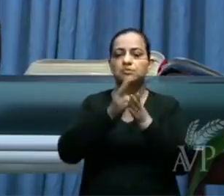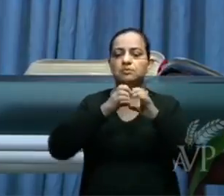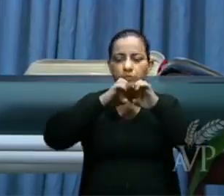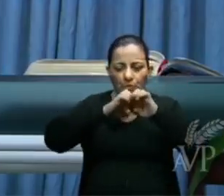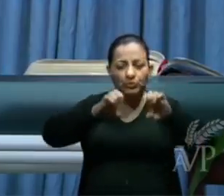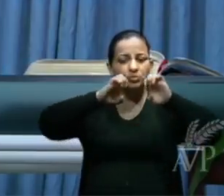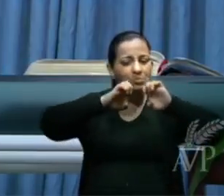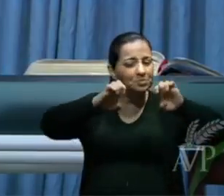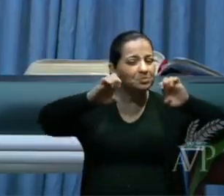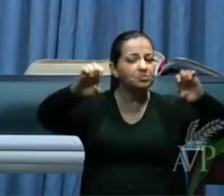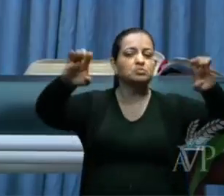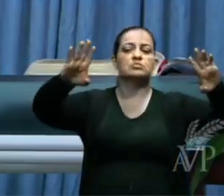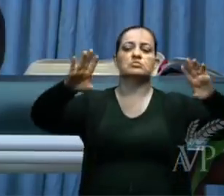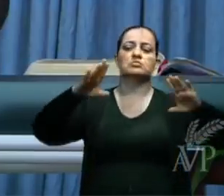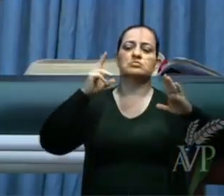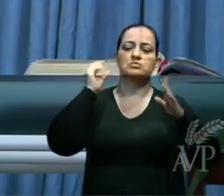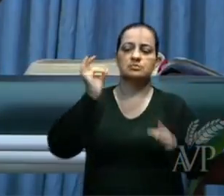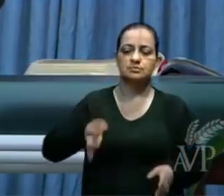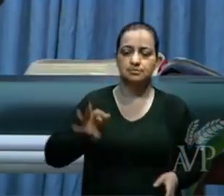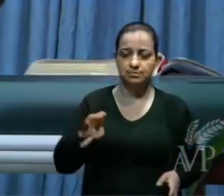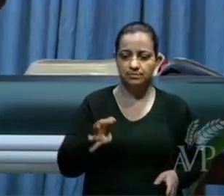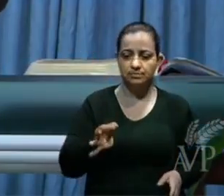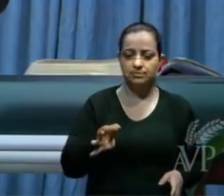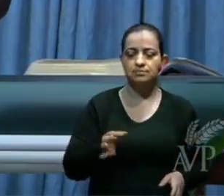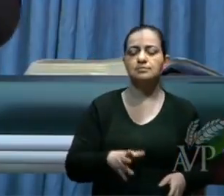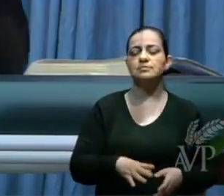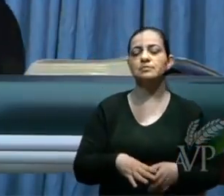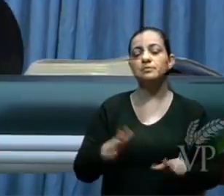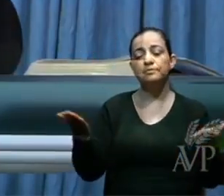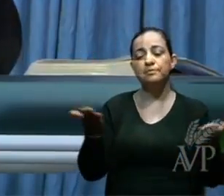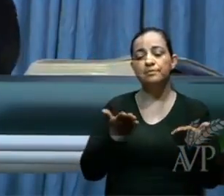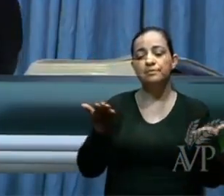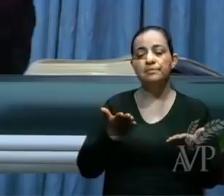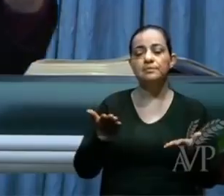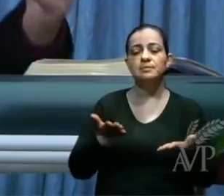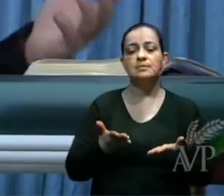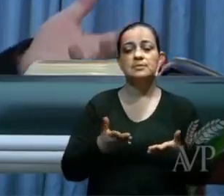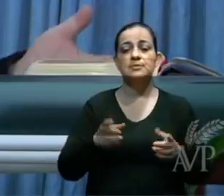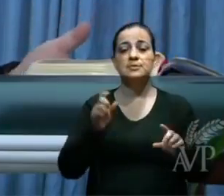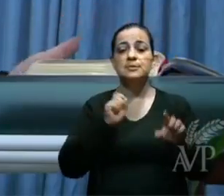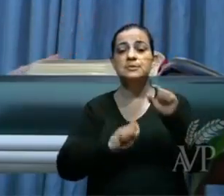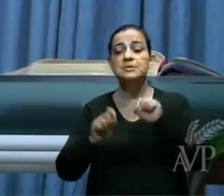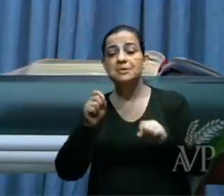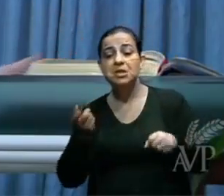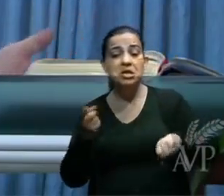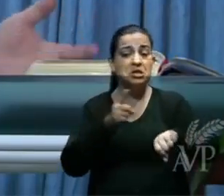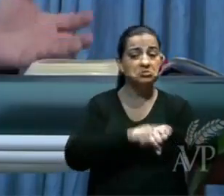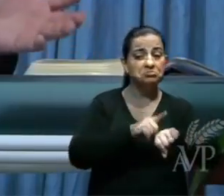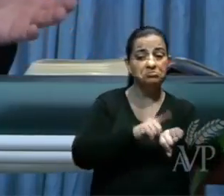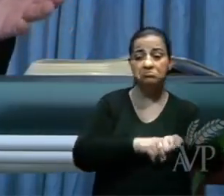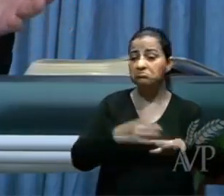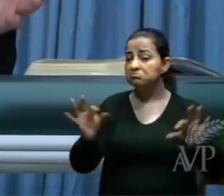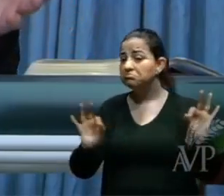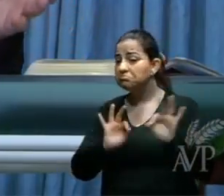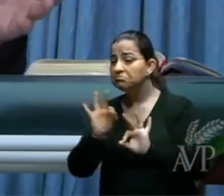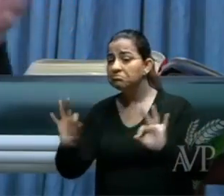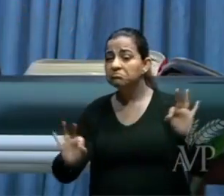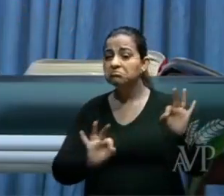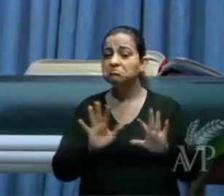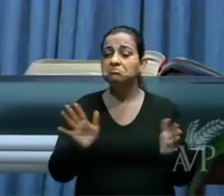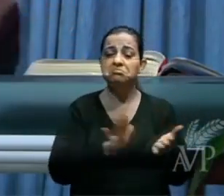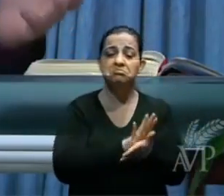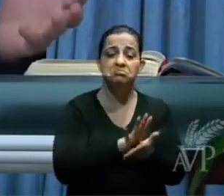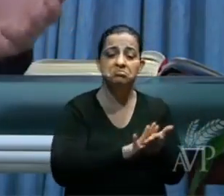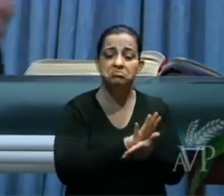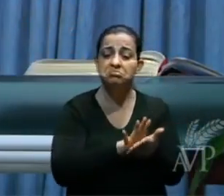mensagem pra frente não é certo agora quem vê que o tempo acabou não tem mais nada que a